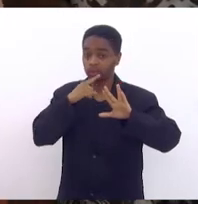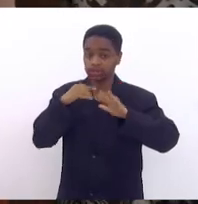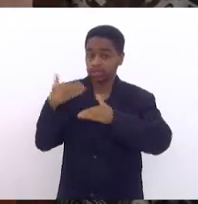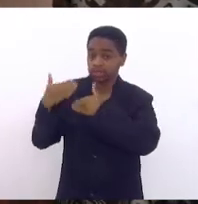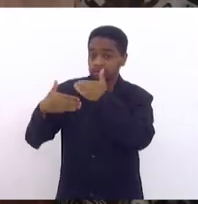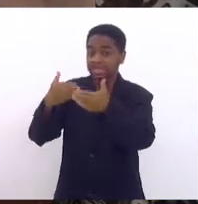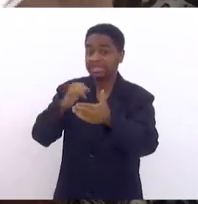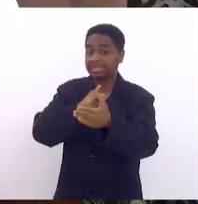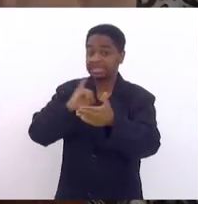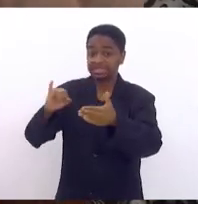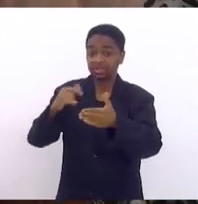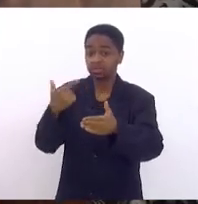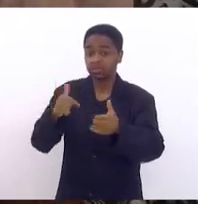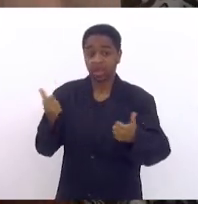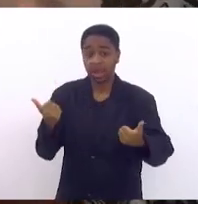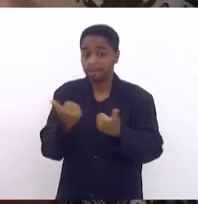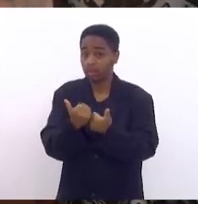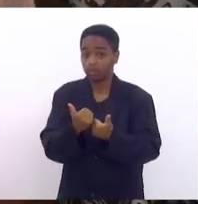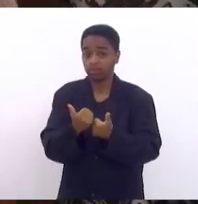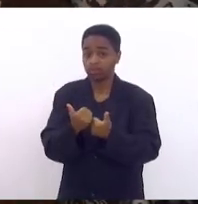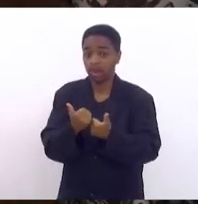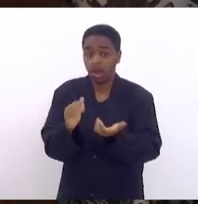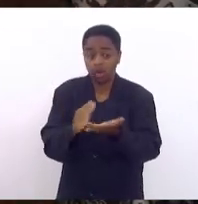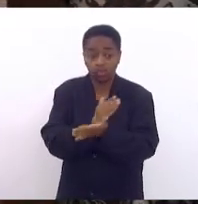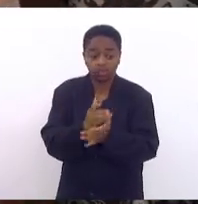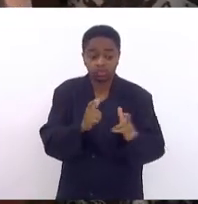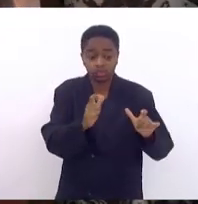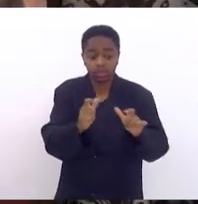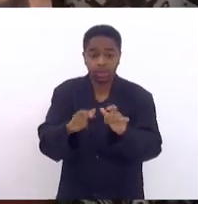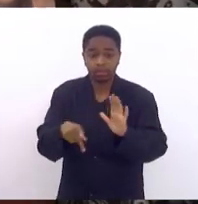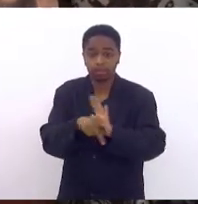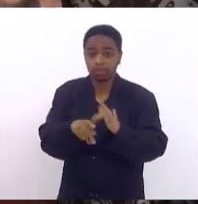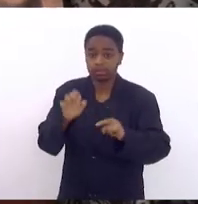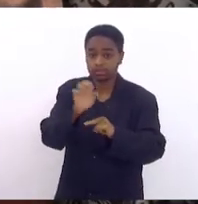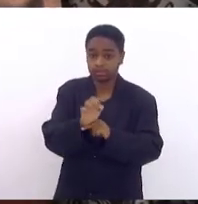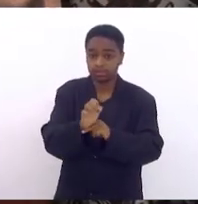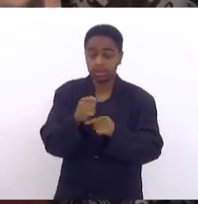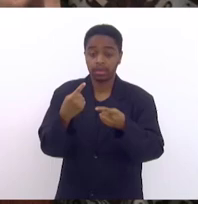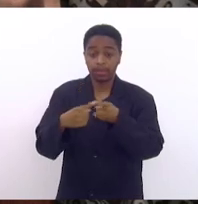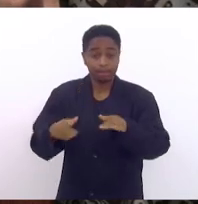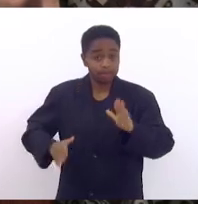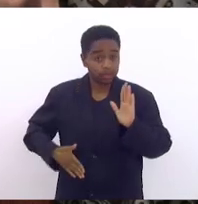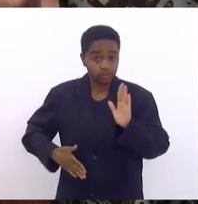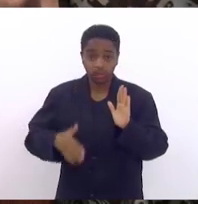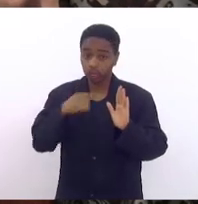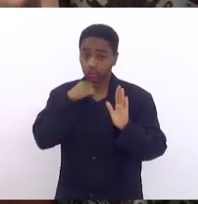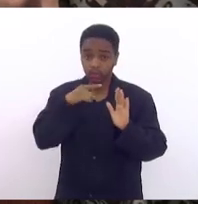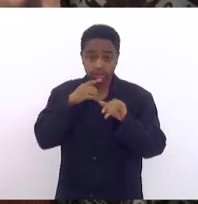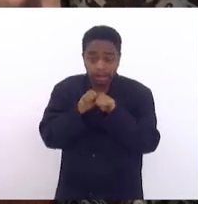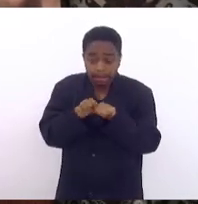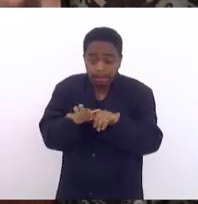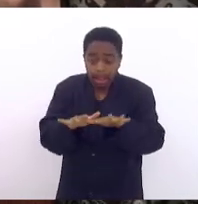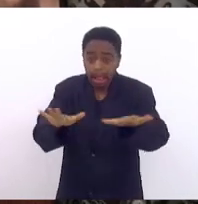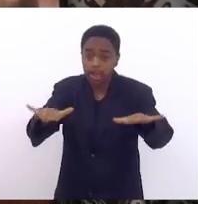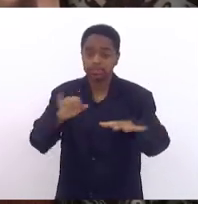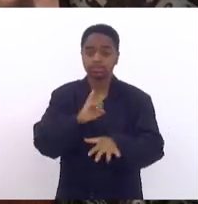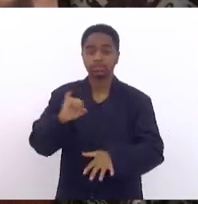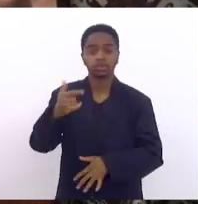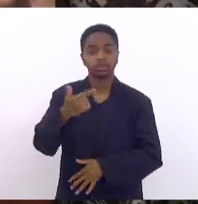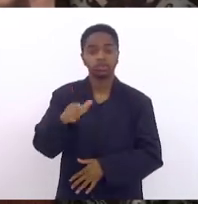de setores do Estado. Tráfico não domina as áreas que domina sem a